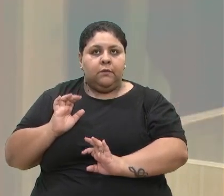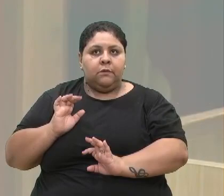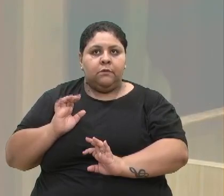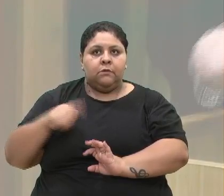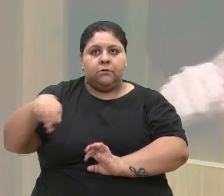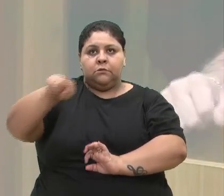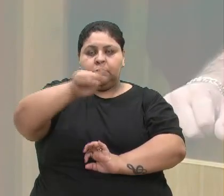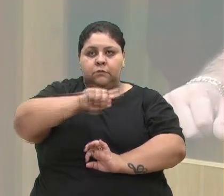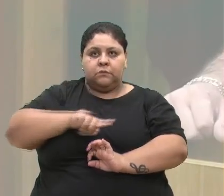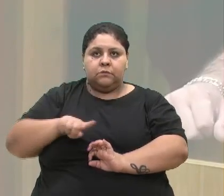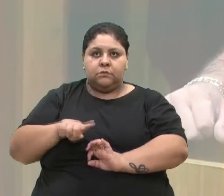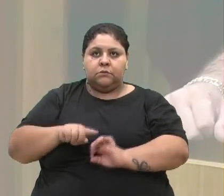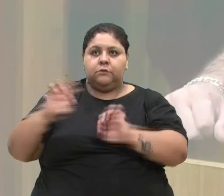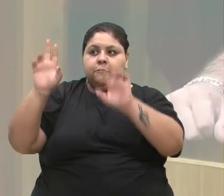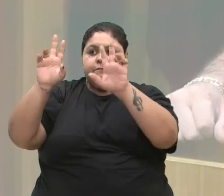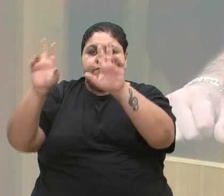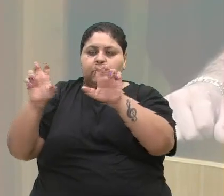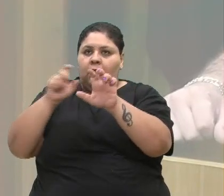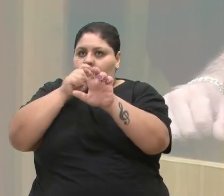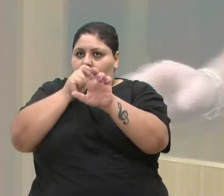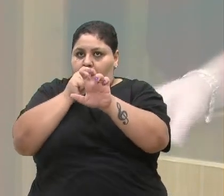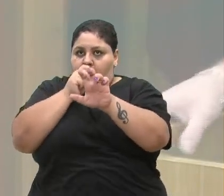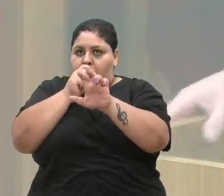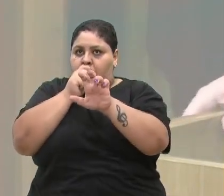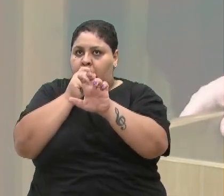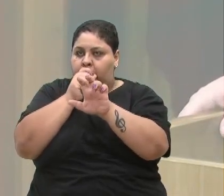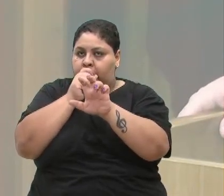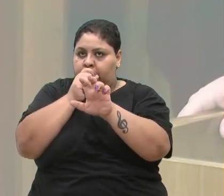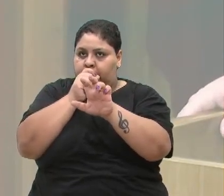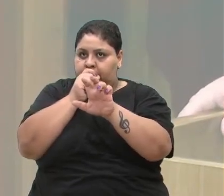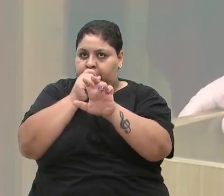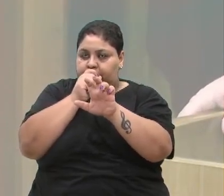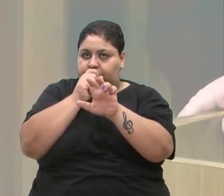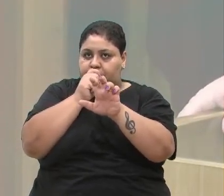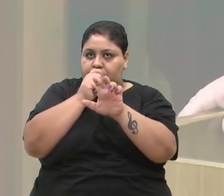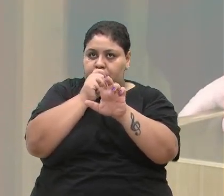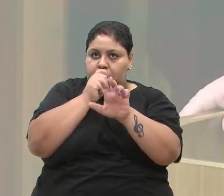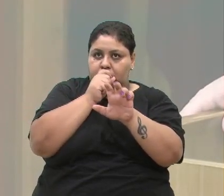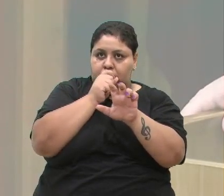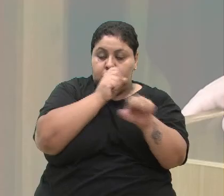nós trazemos o tema sobre a questão econômica,